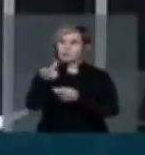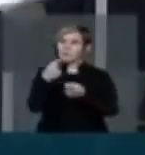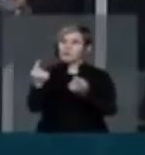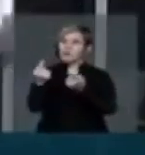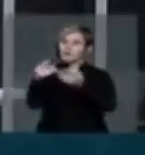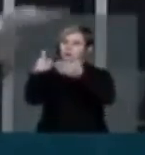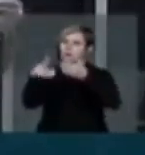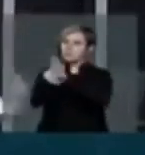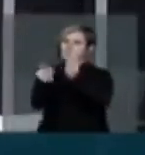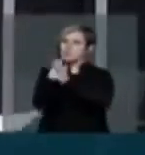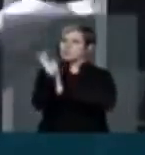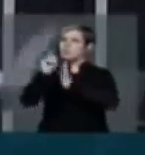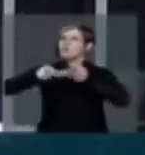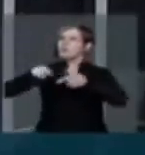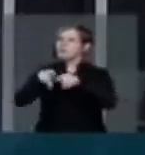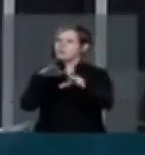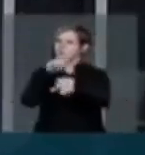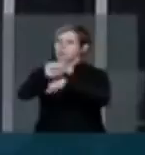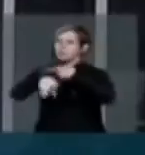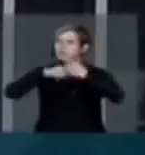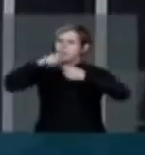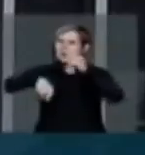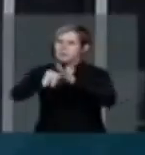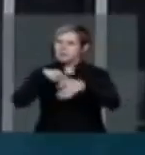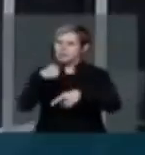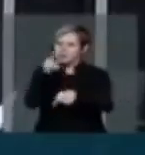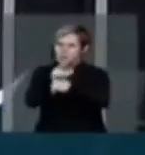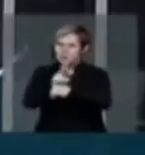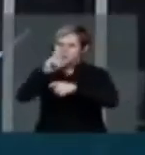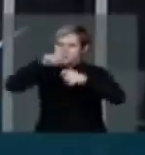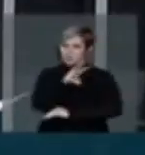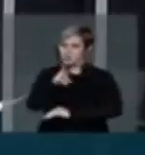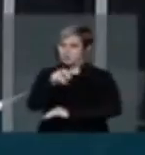ativista homossexual, de bolsa, estupro, e dizem que nós estamos defendendo o estupro no Brasil.